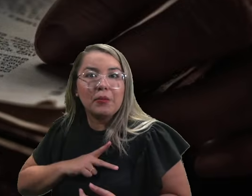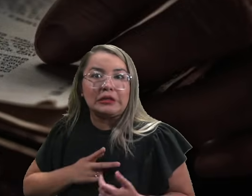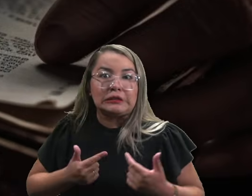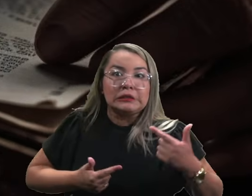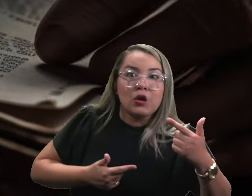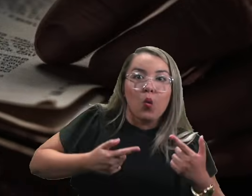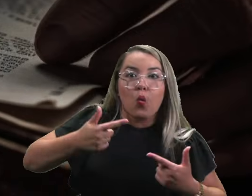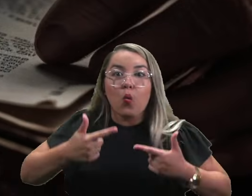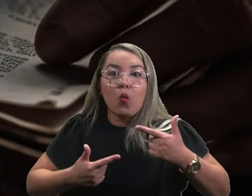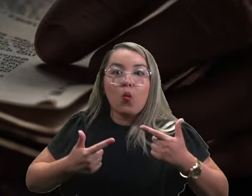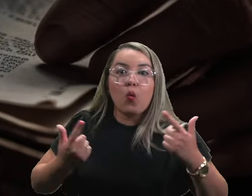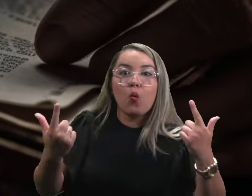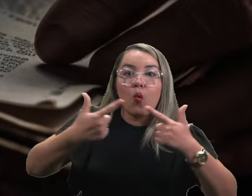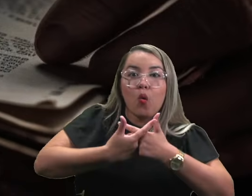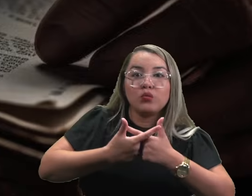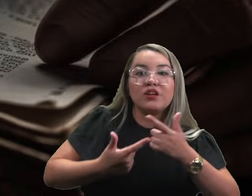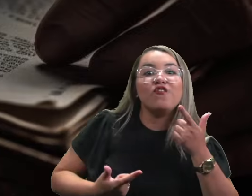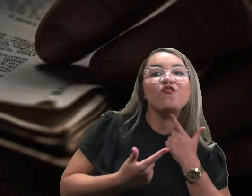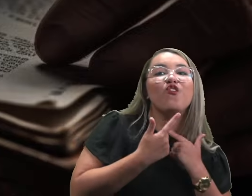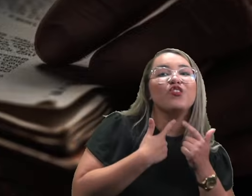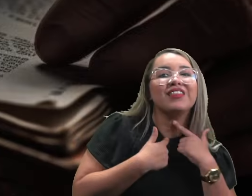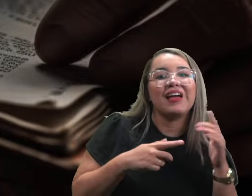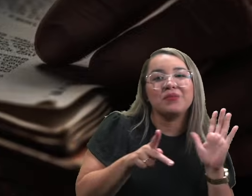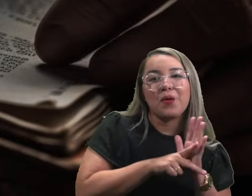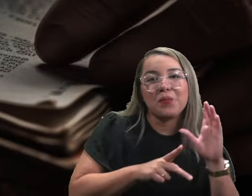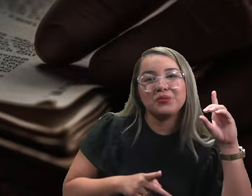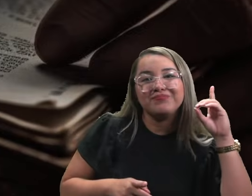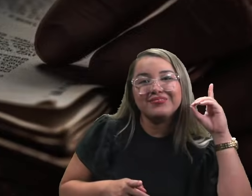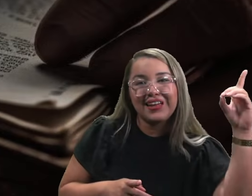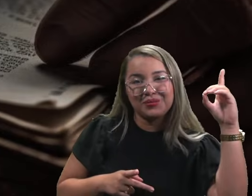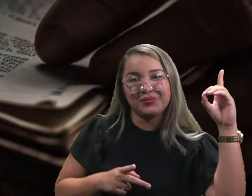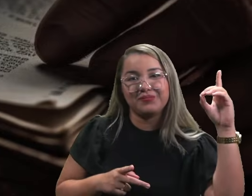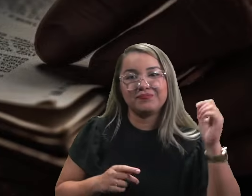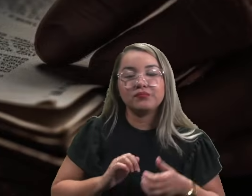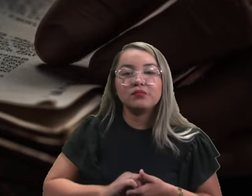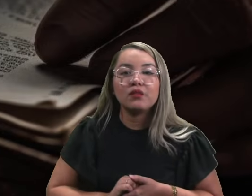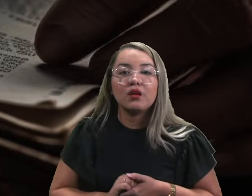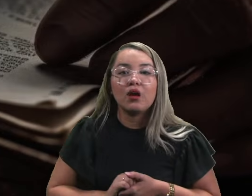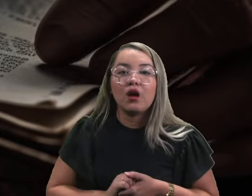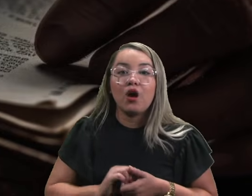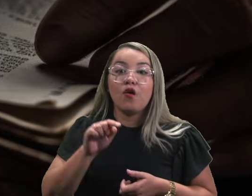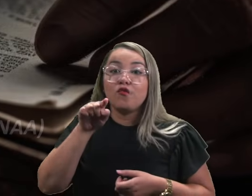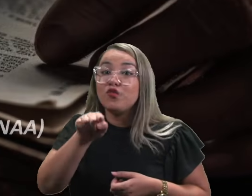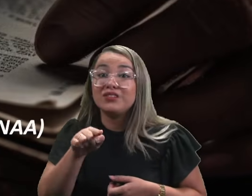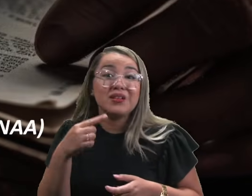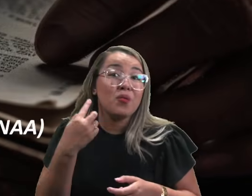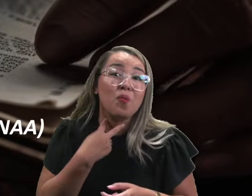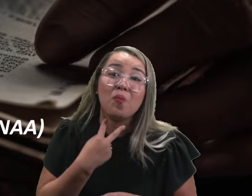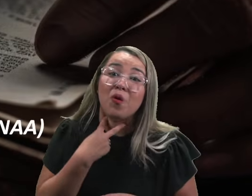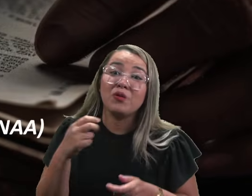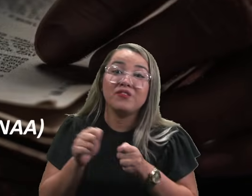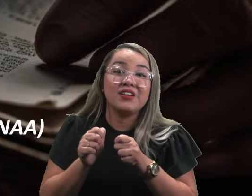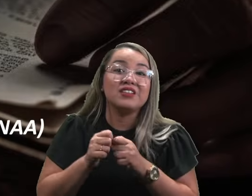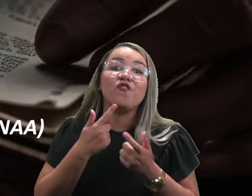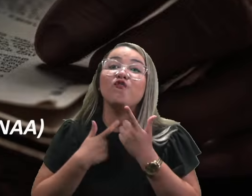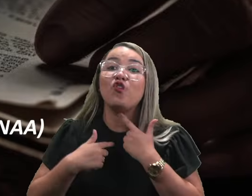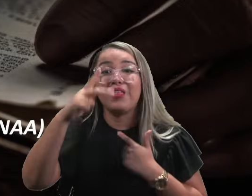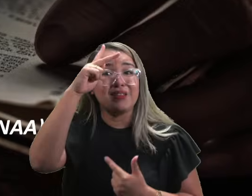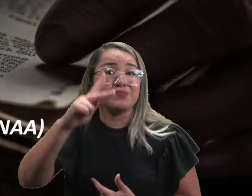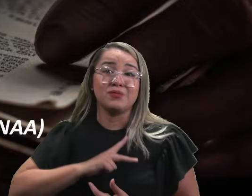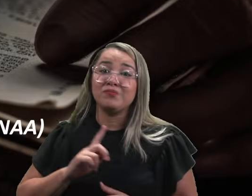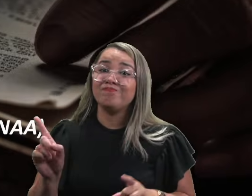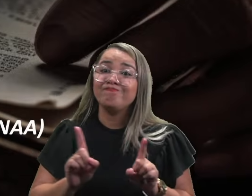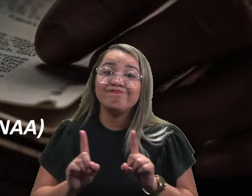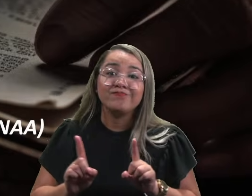entre si, para que vocês não façam o que querem, mas